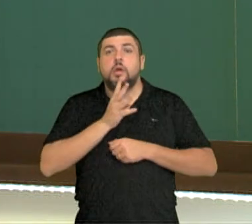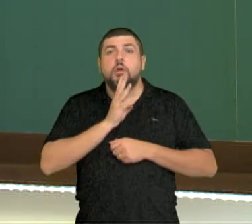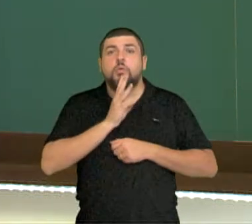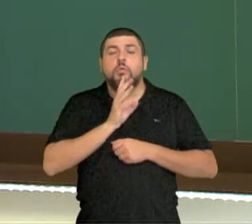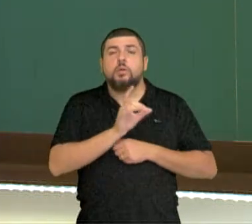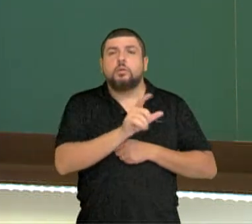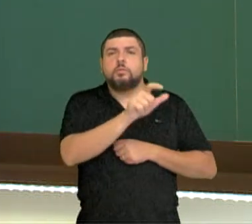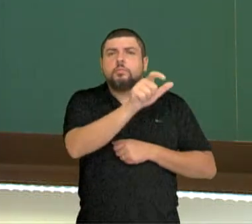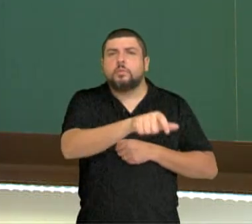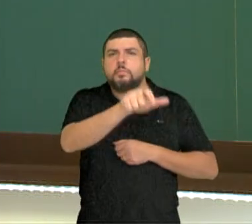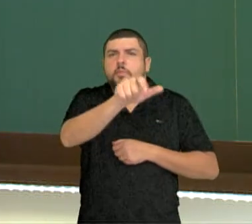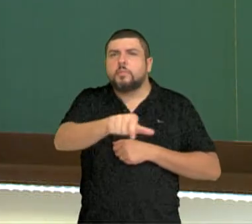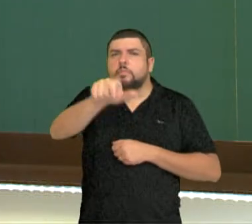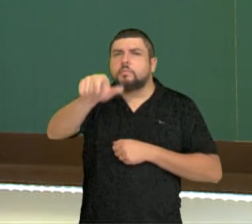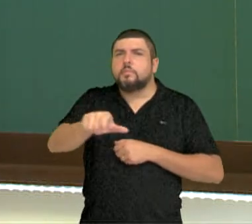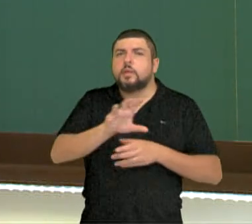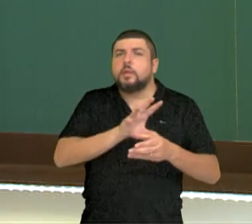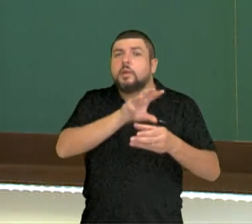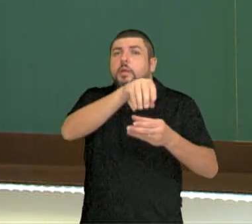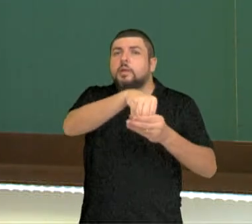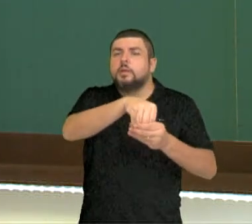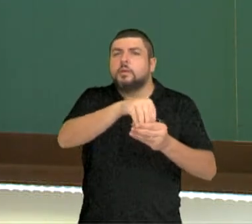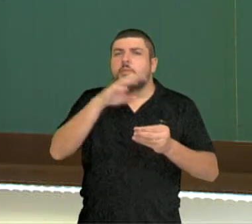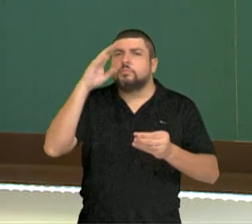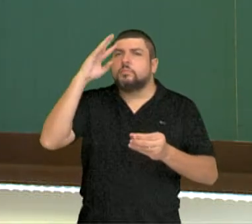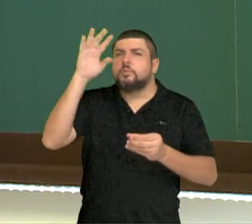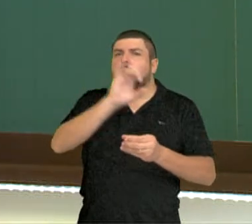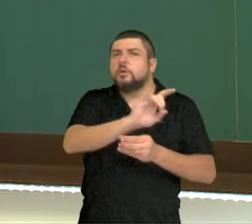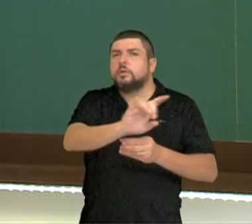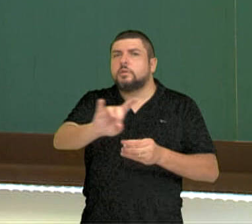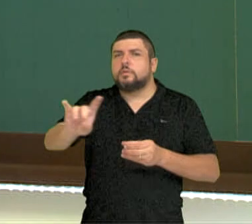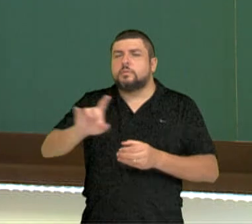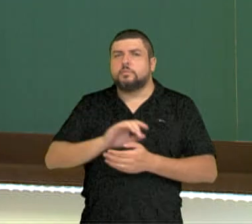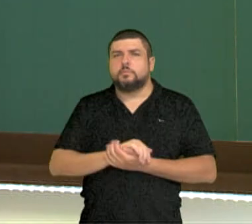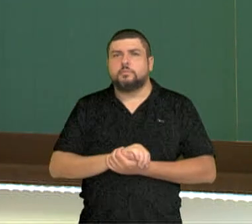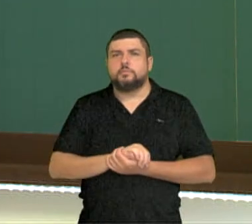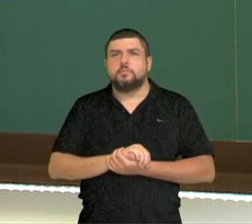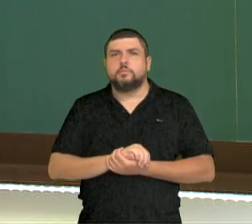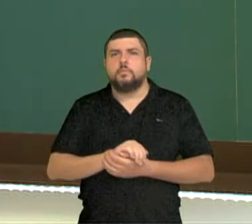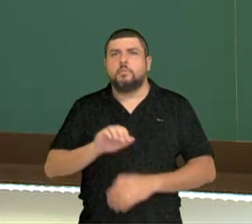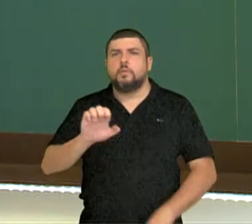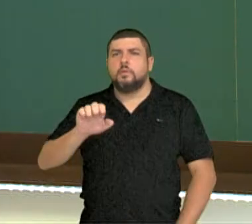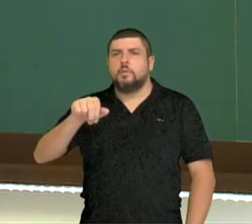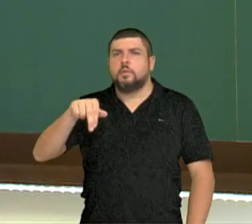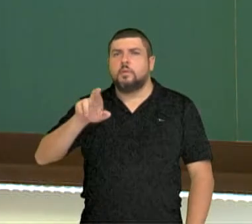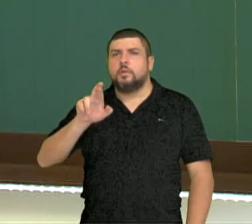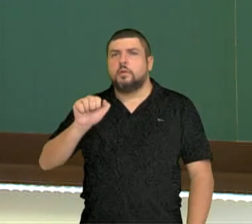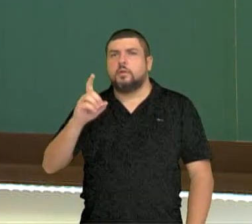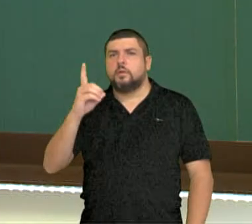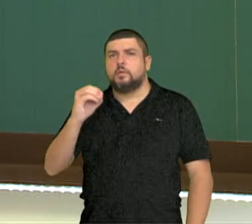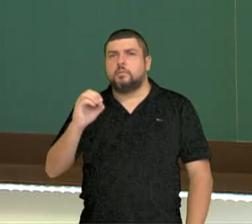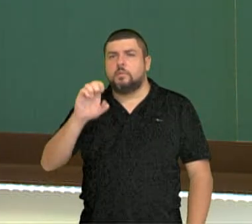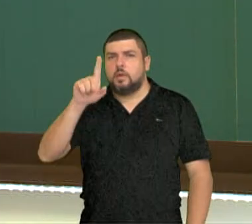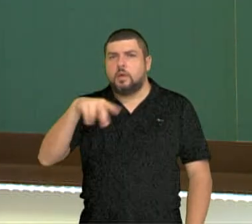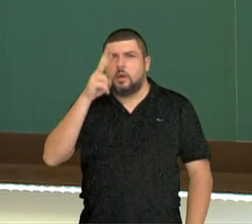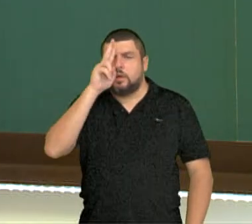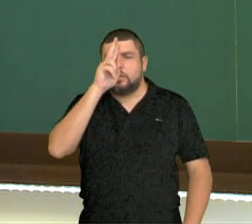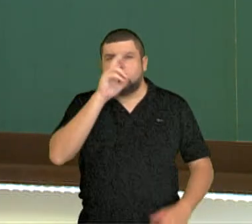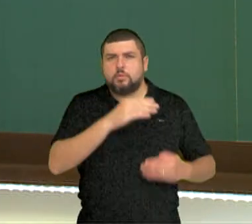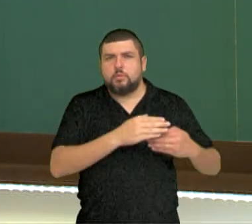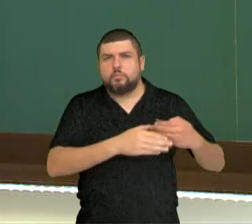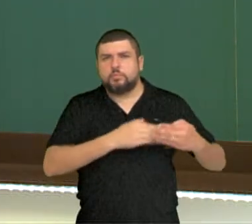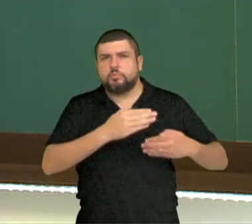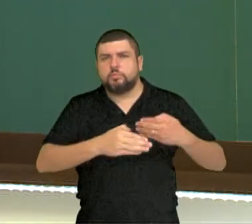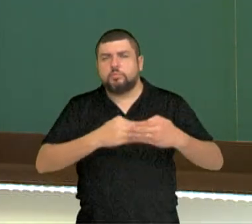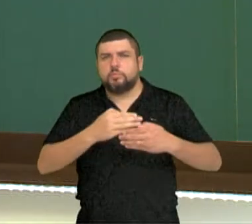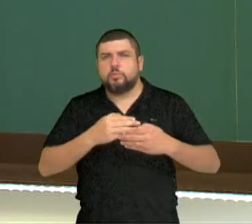que conhece o íntimo do personagem, né, tudo. E o enredo é a história propriamente dita, né, é como aquelas